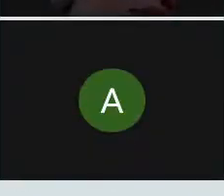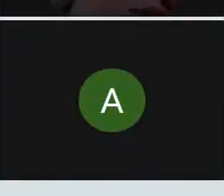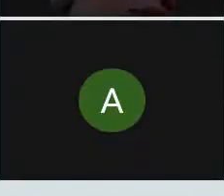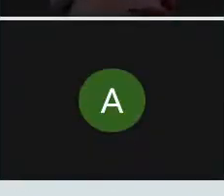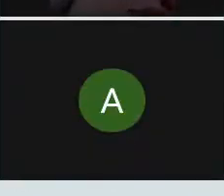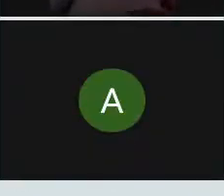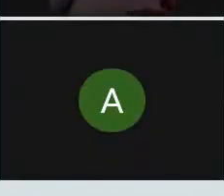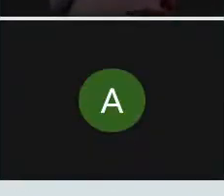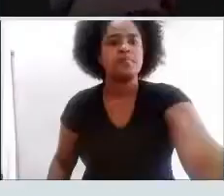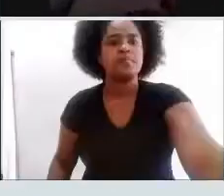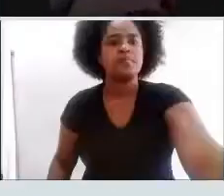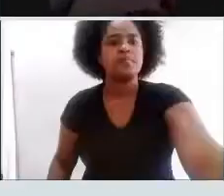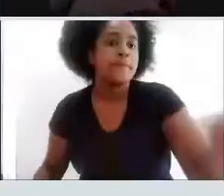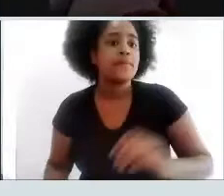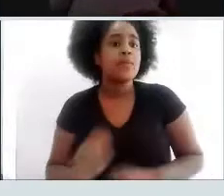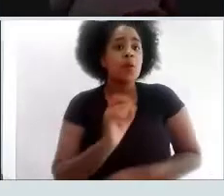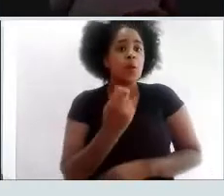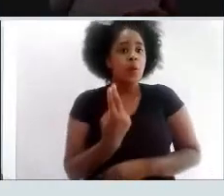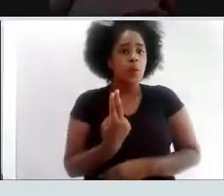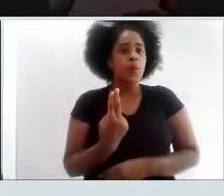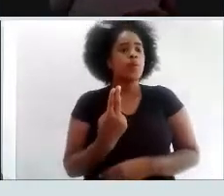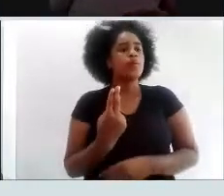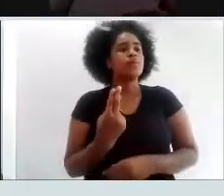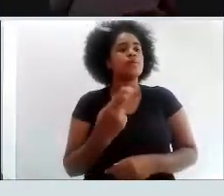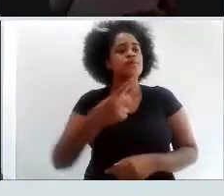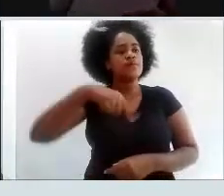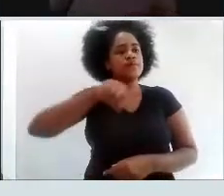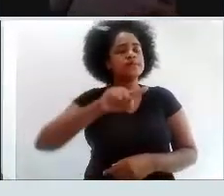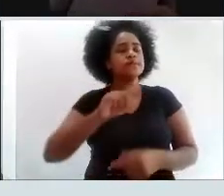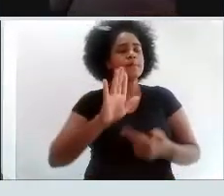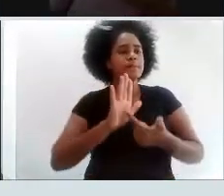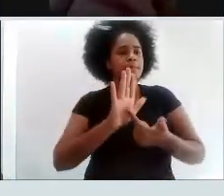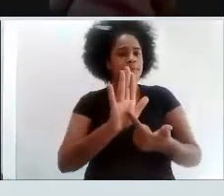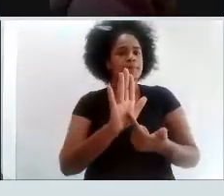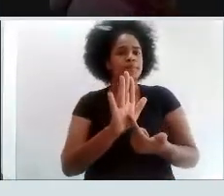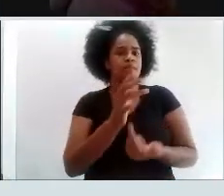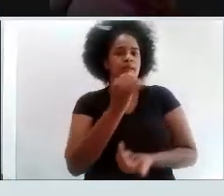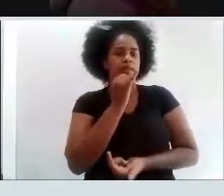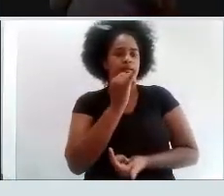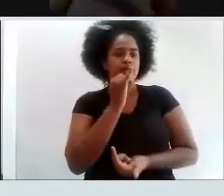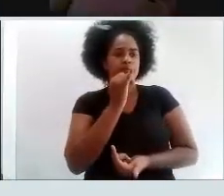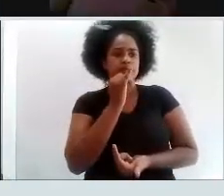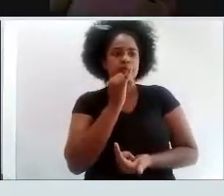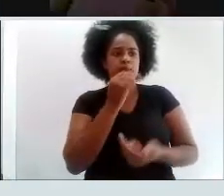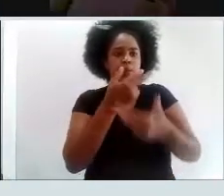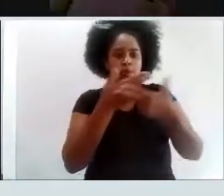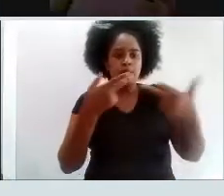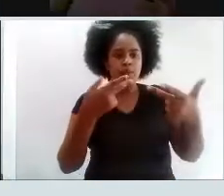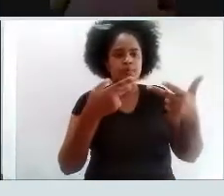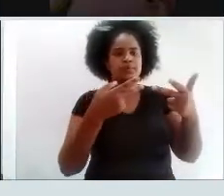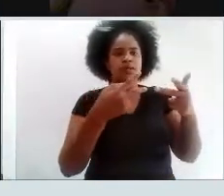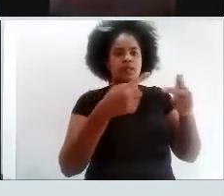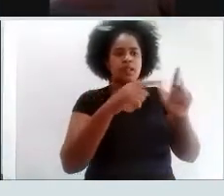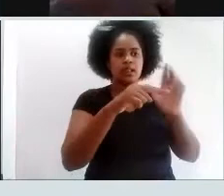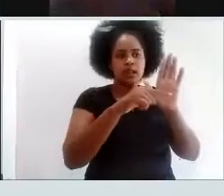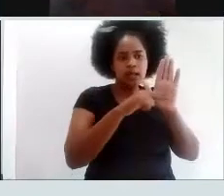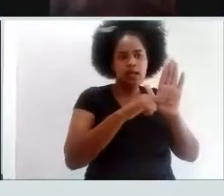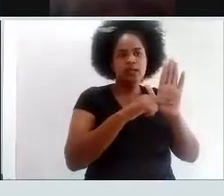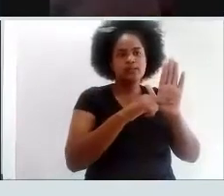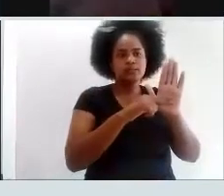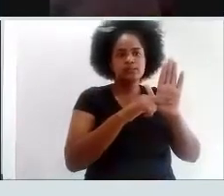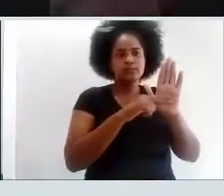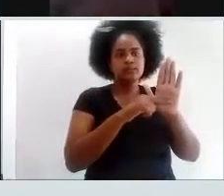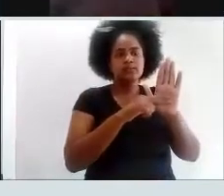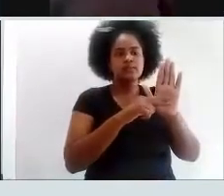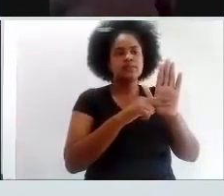características positivas, não, características negativas e dizer, olha, é assim que acontece na realidade. Então, você